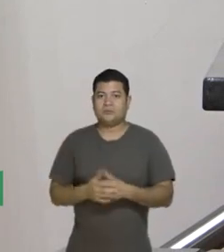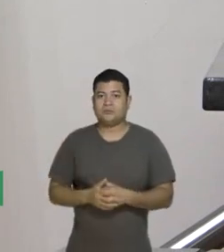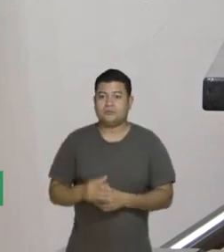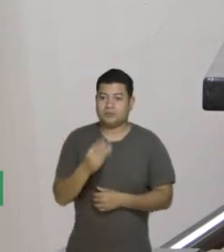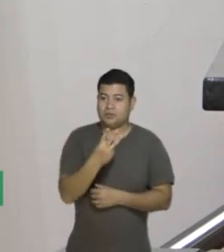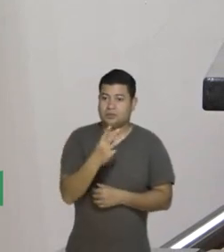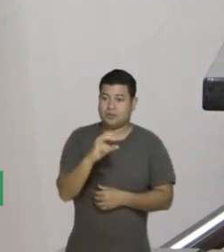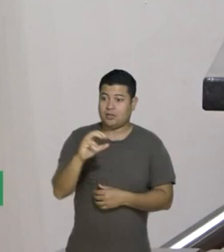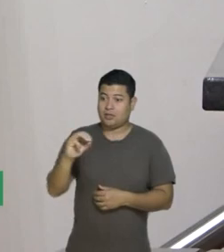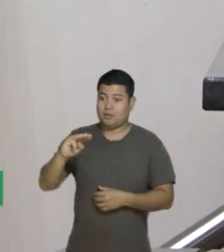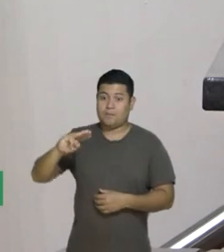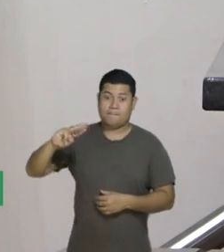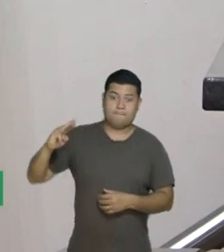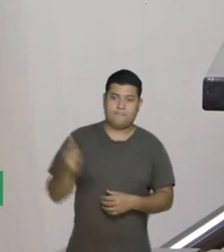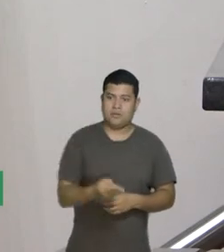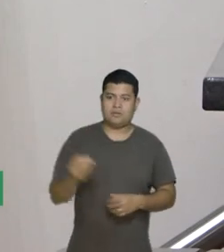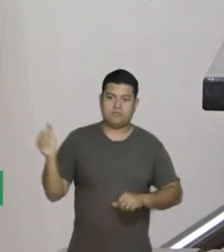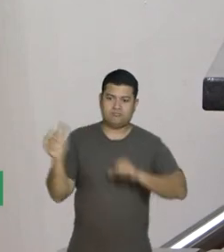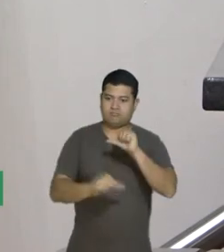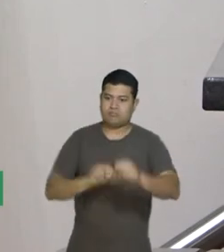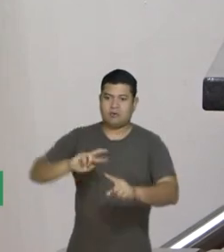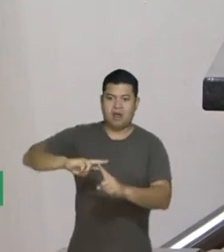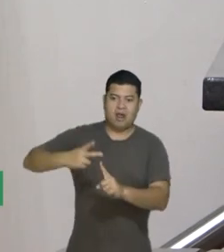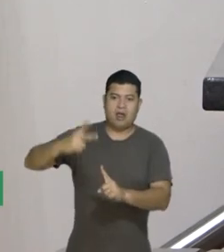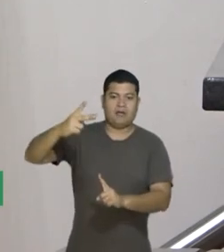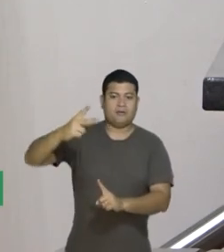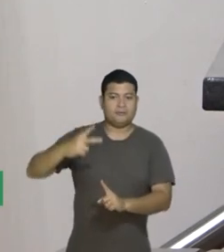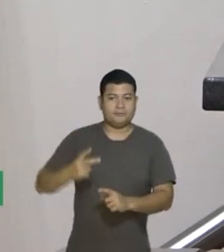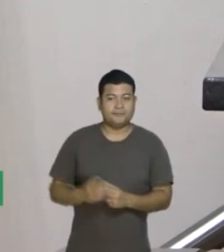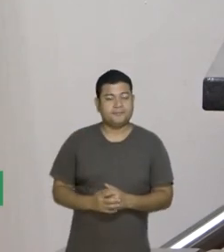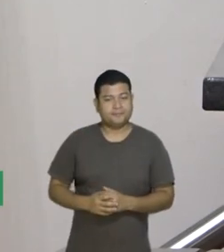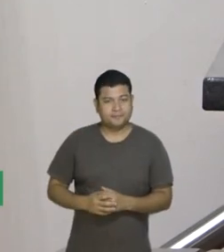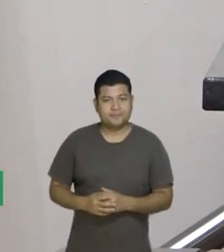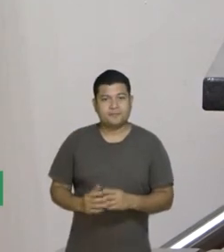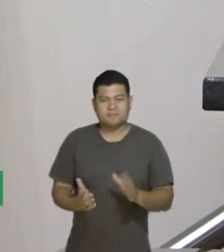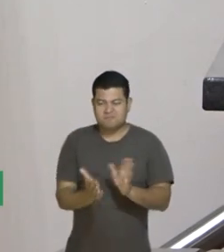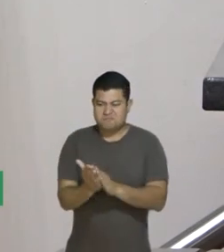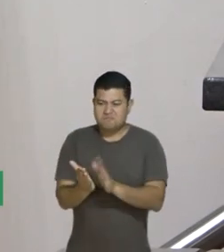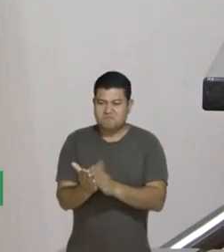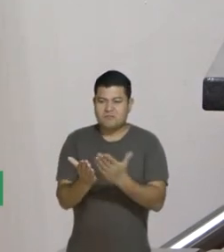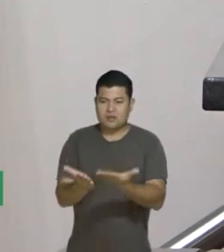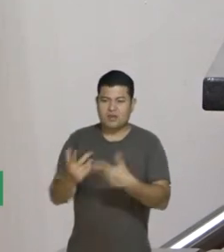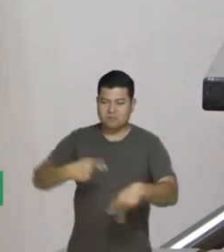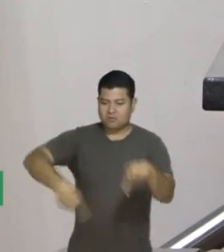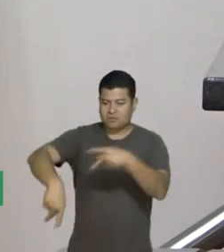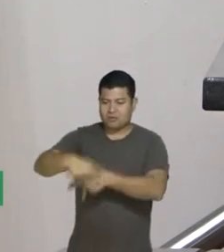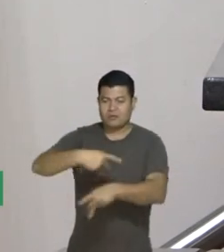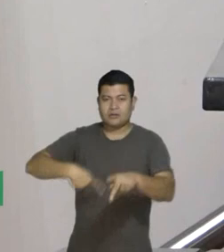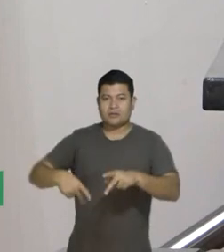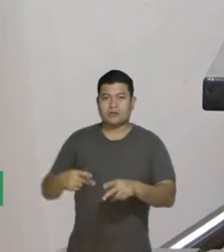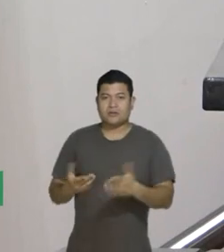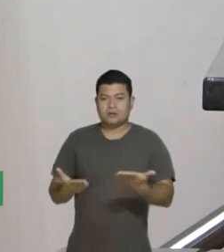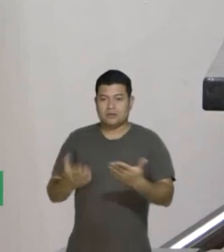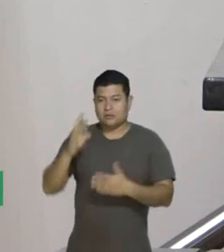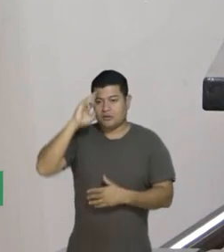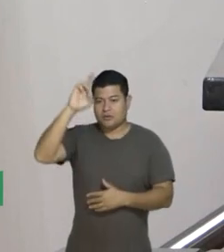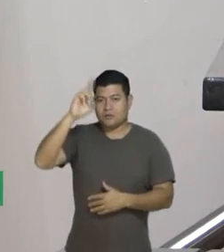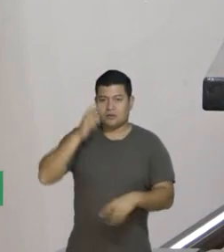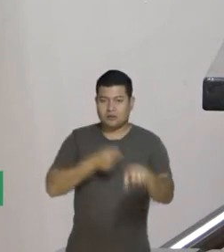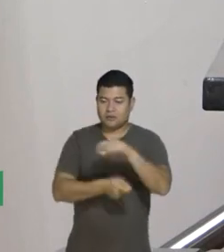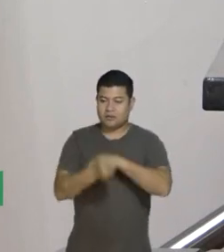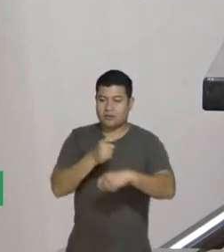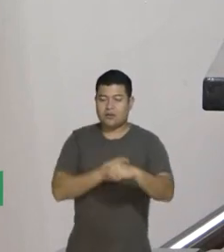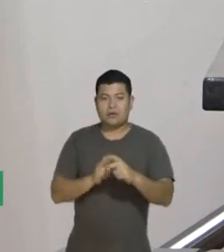Então, parabéns Porto Belo, parabéns à sua gente, parabéns àqueles que administram a cidade de Porto Belo, que continuaram o